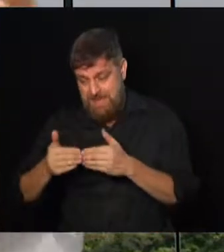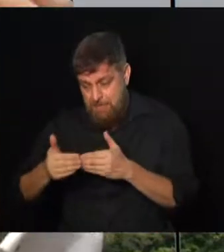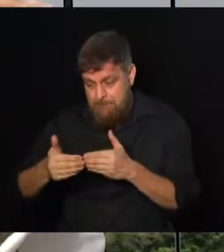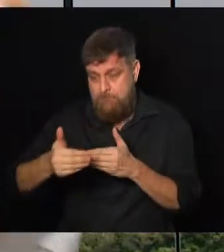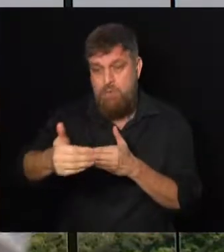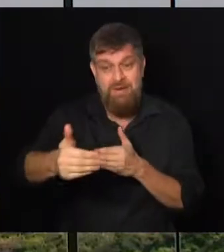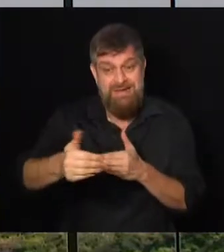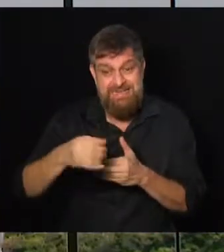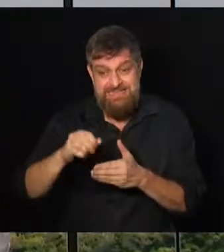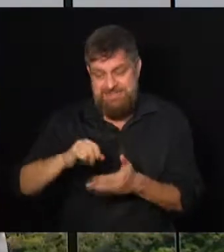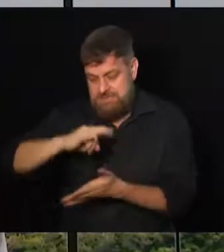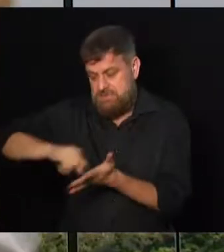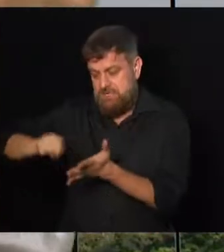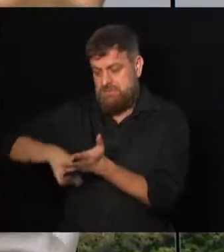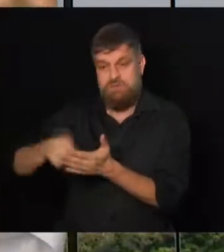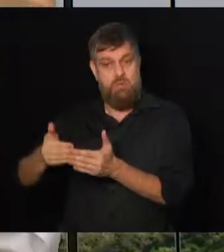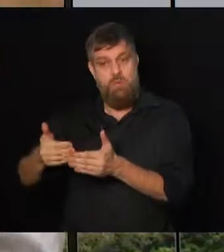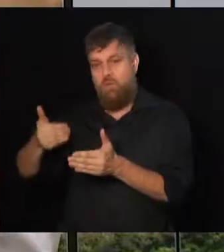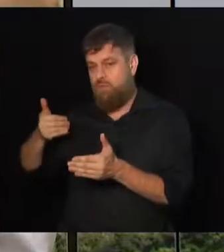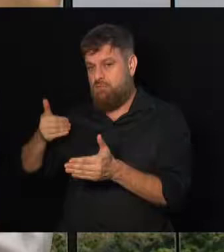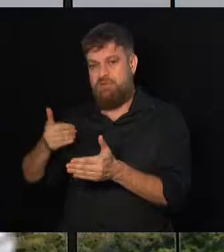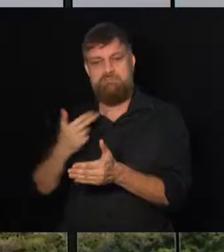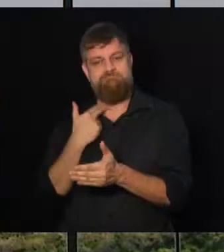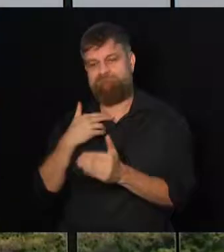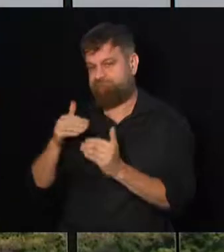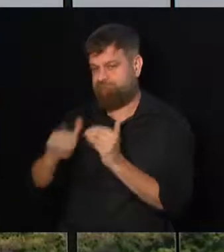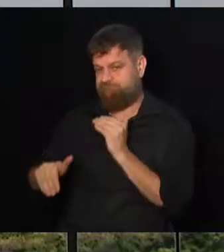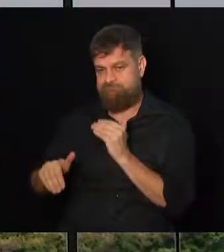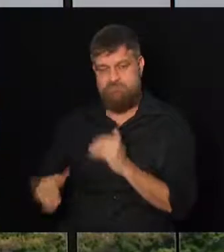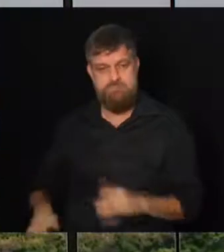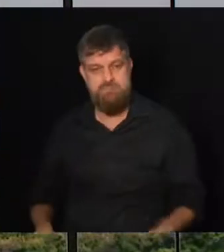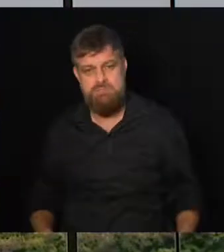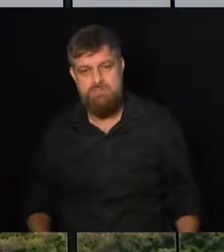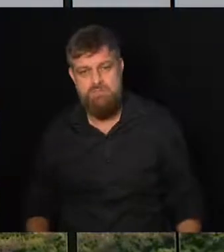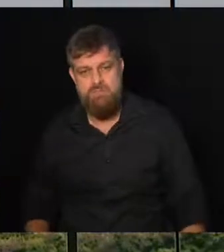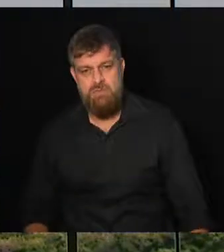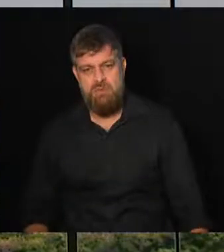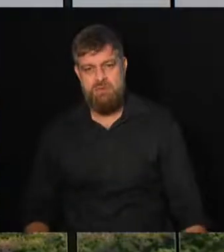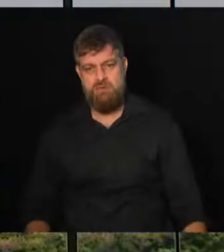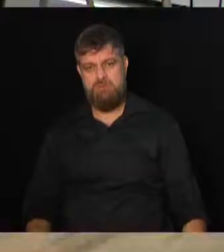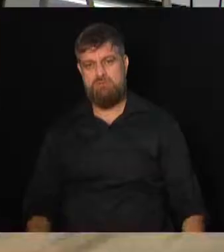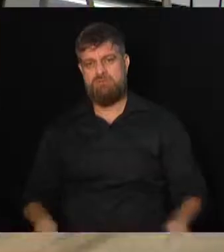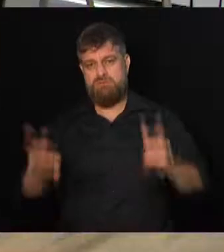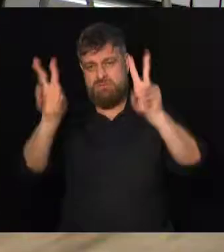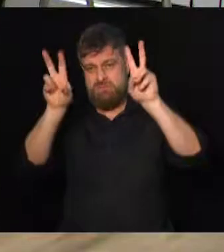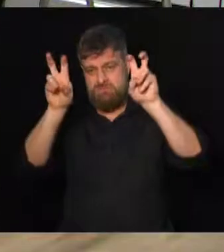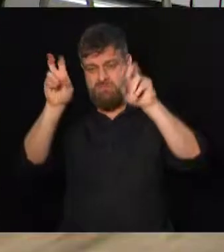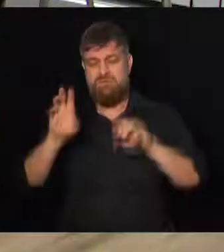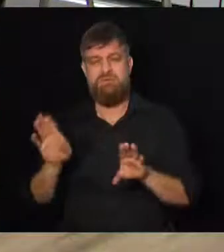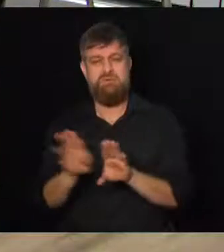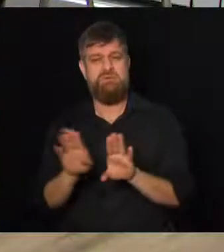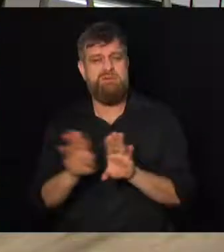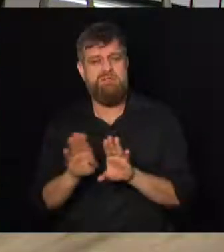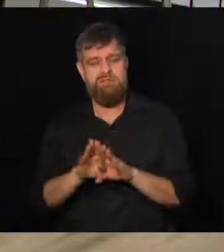porque senão fica como doença prévia. Tá certo. A gente está falando aqui das questões, né,